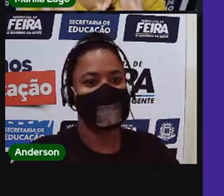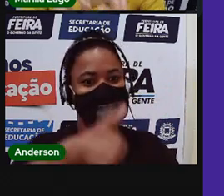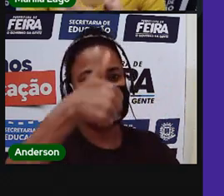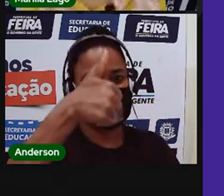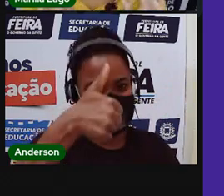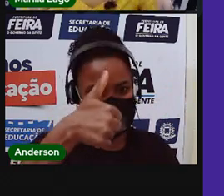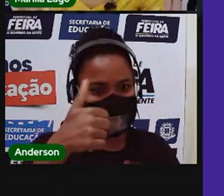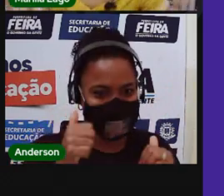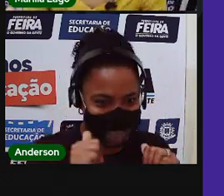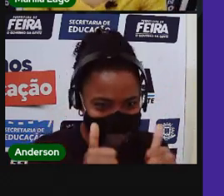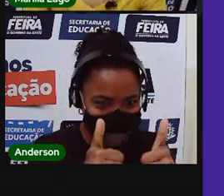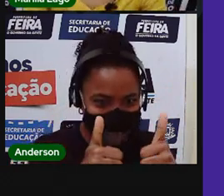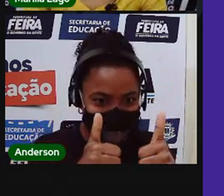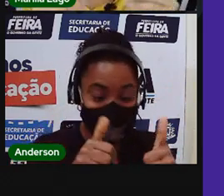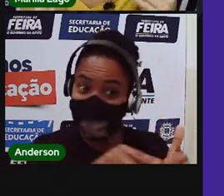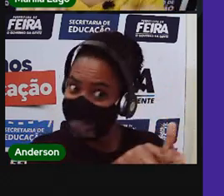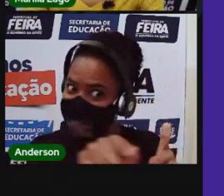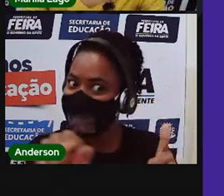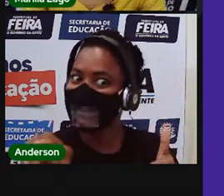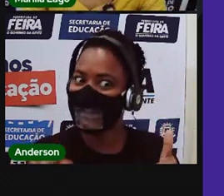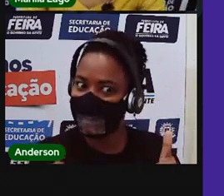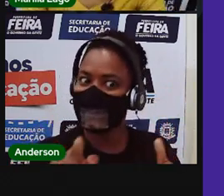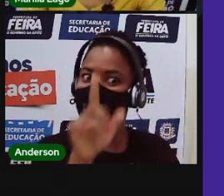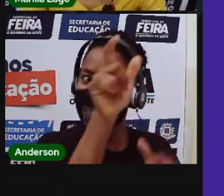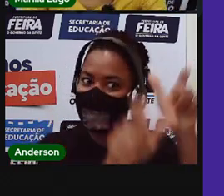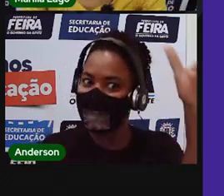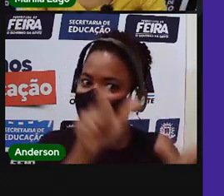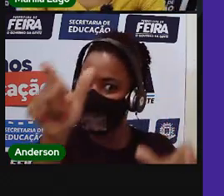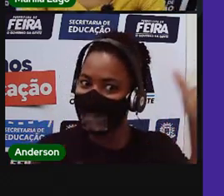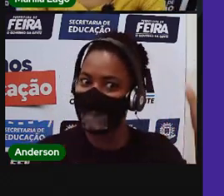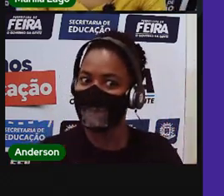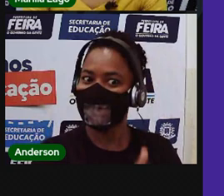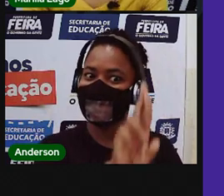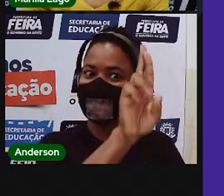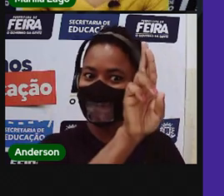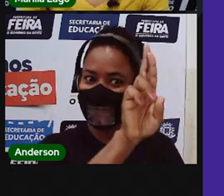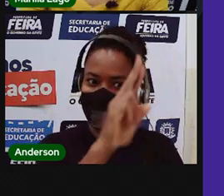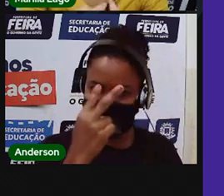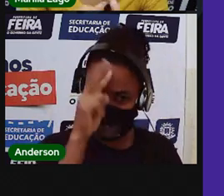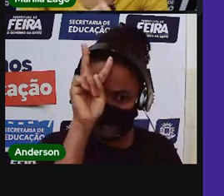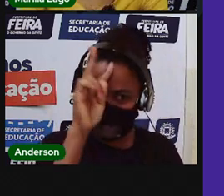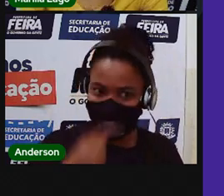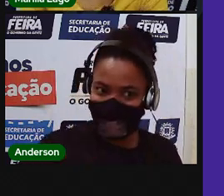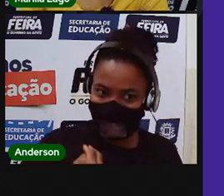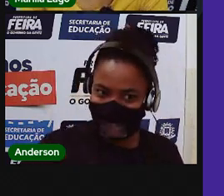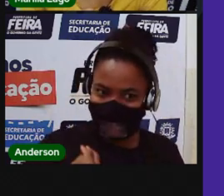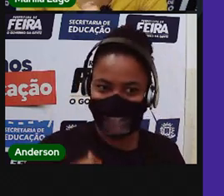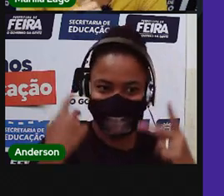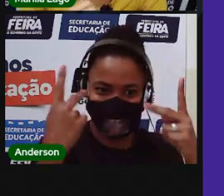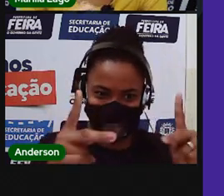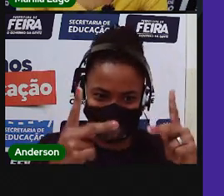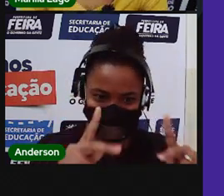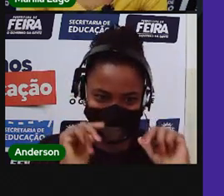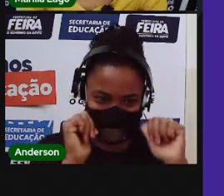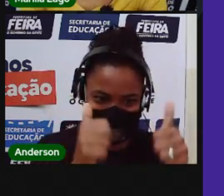sempre, vocês já são protagonistas da história de vocês, tá bom? Pode passar o próximo slide.